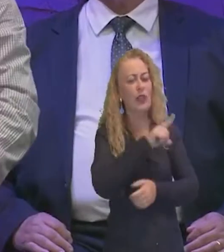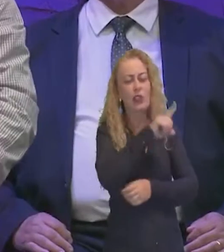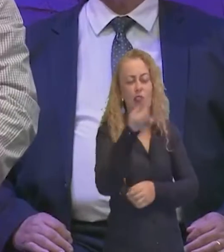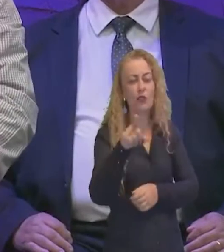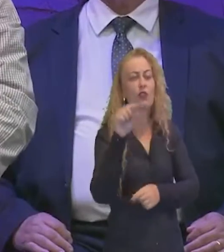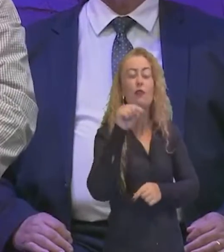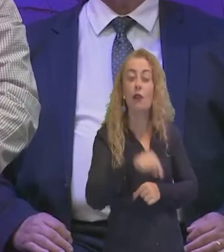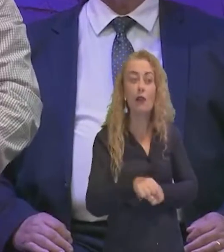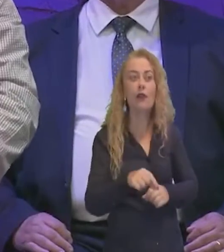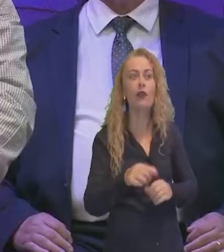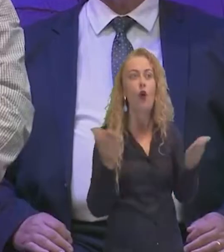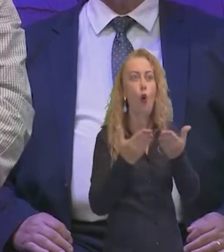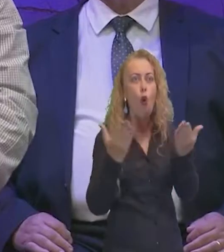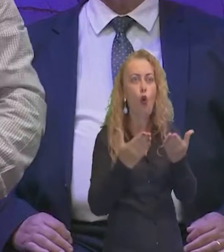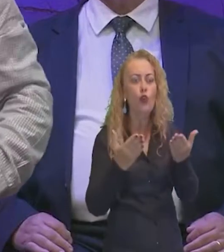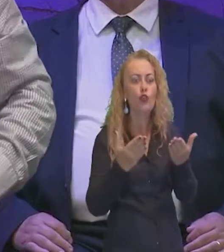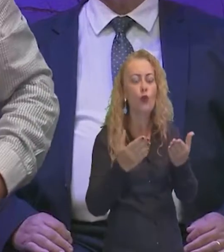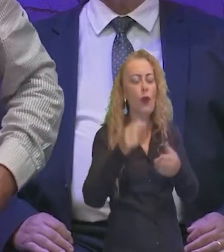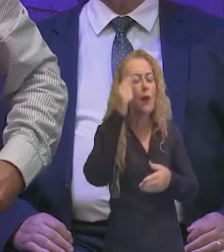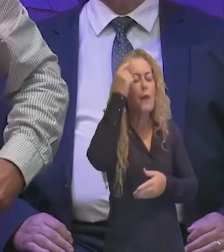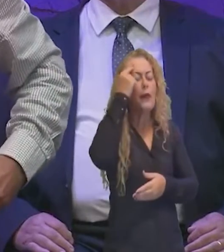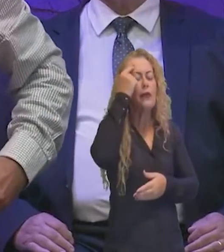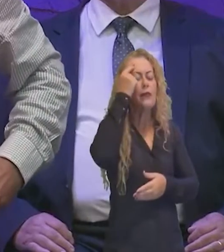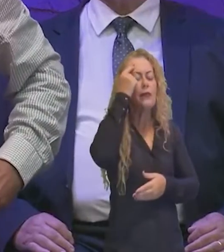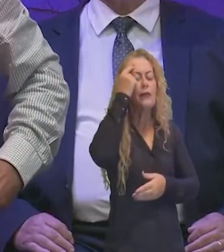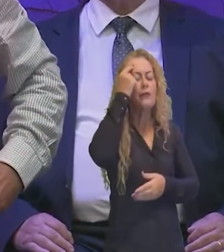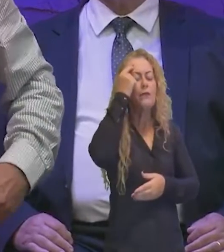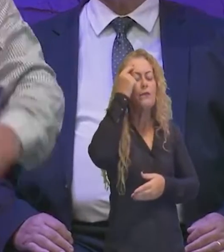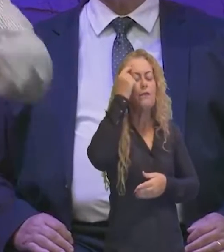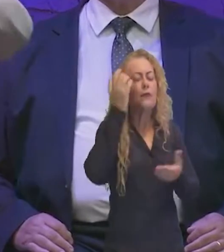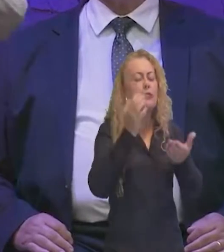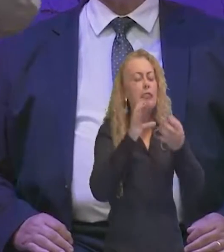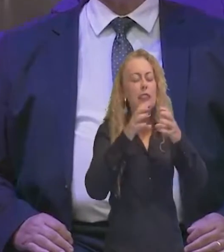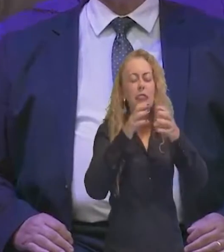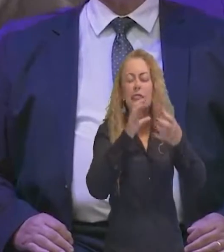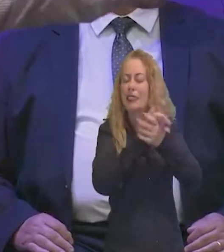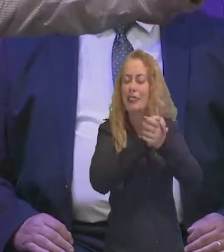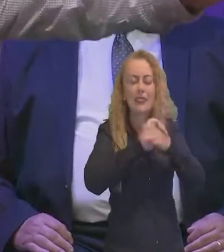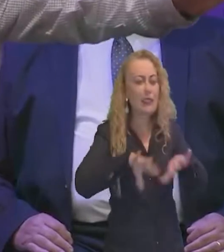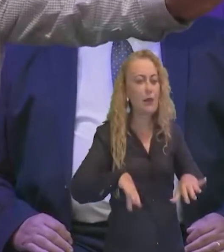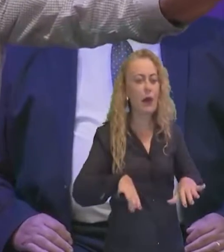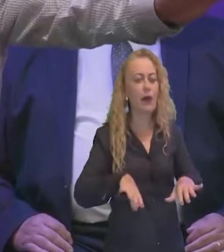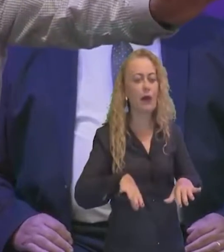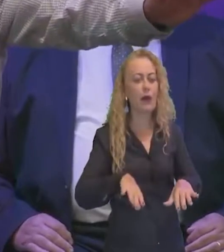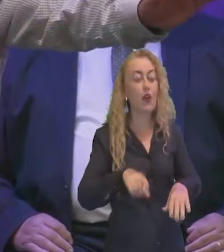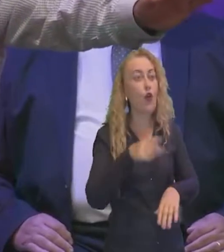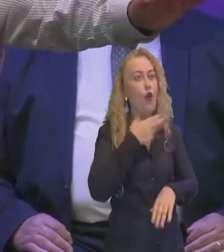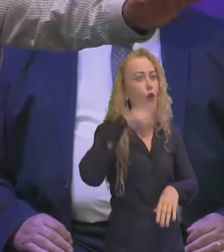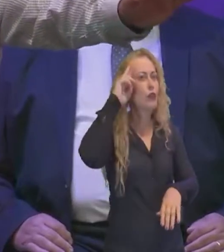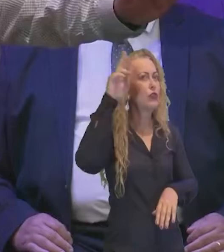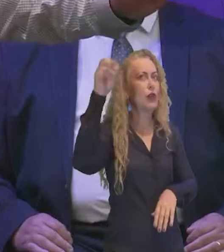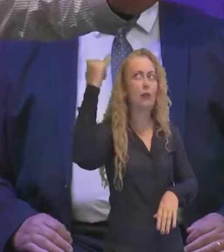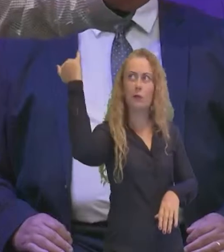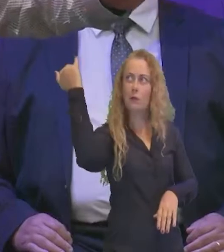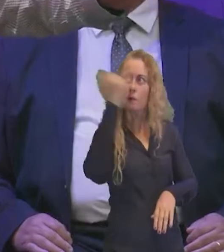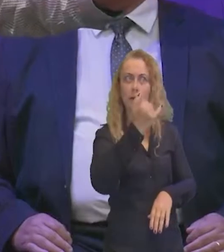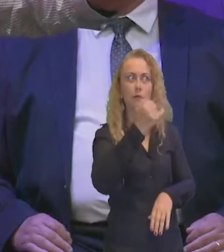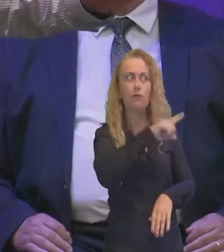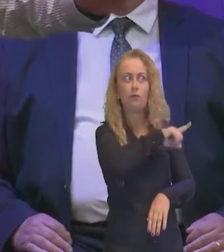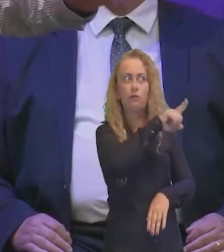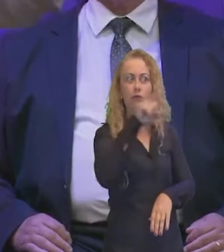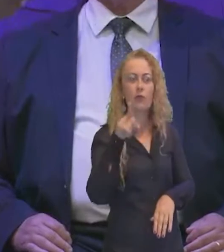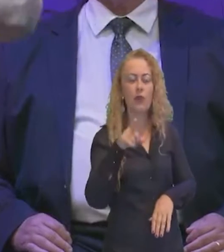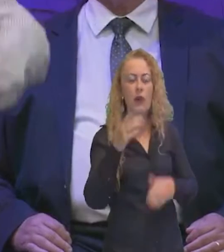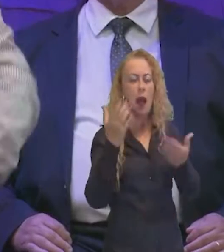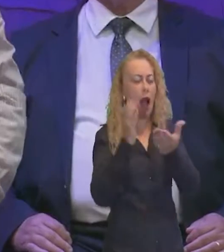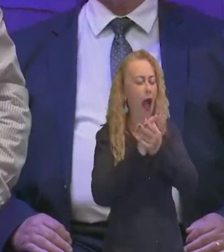aqui nessa noite pensando em separar, o Senhor manda dizer: tira isso da sua mente e